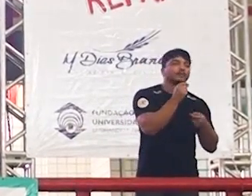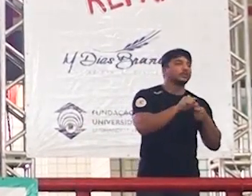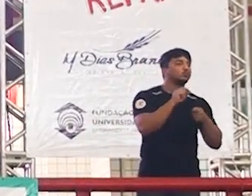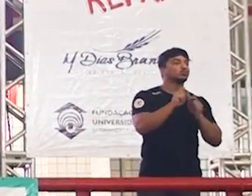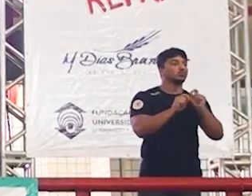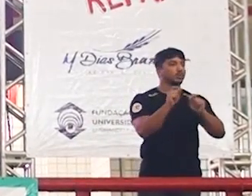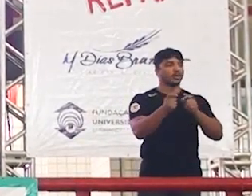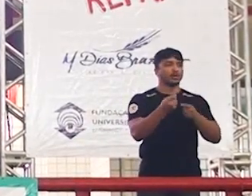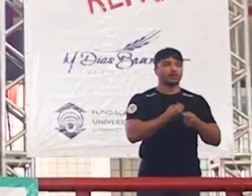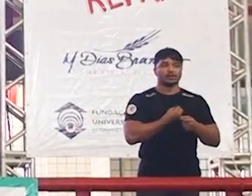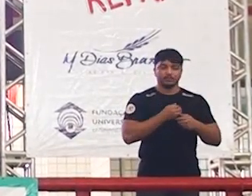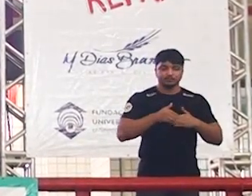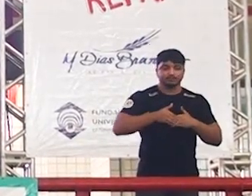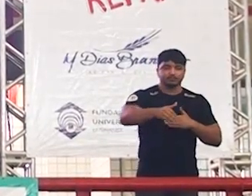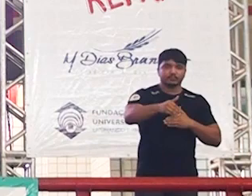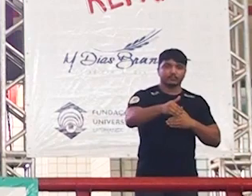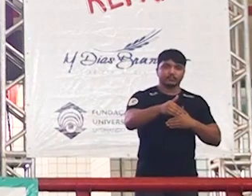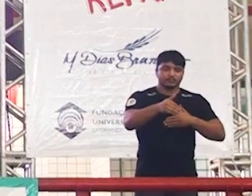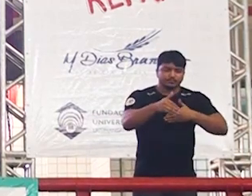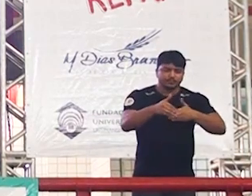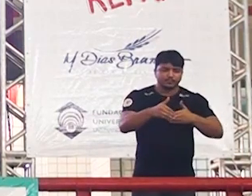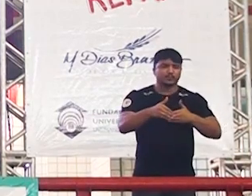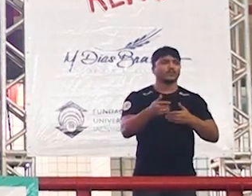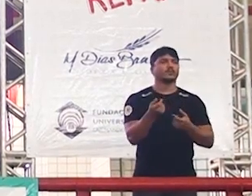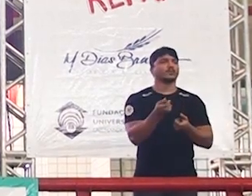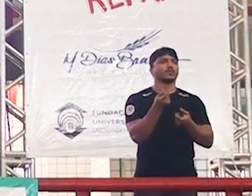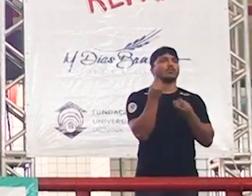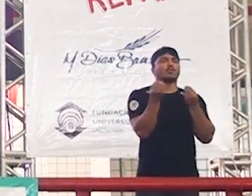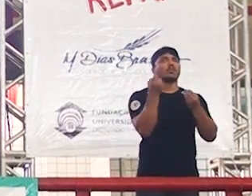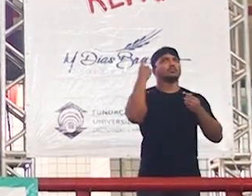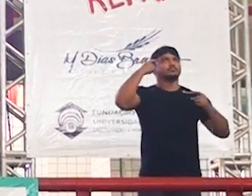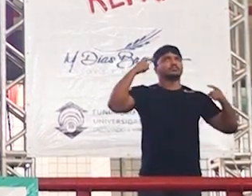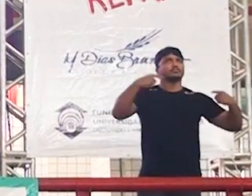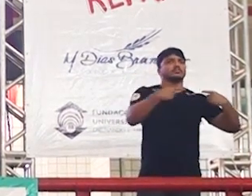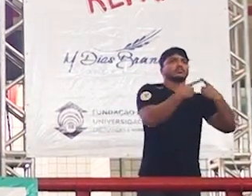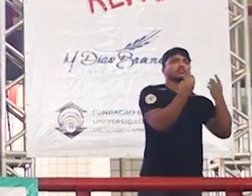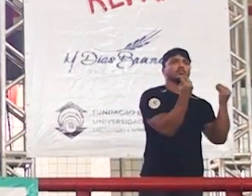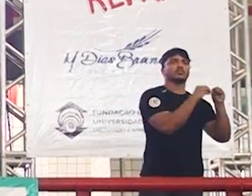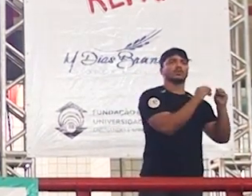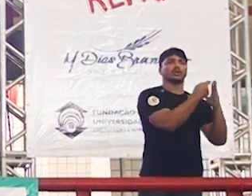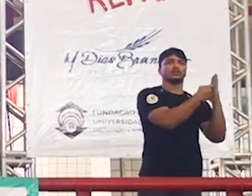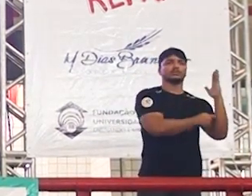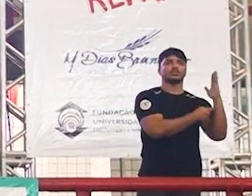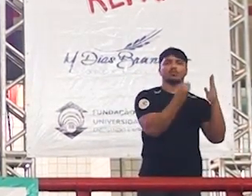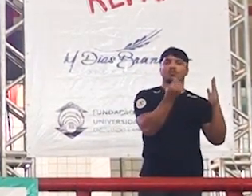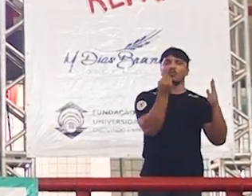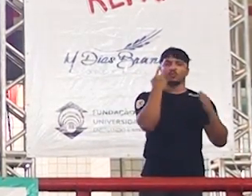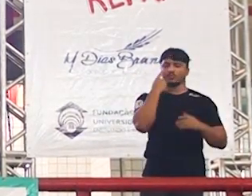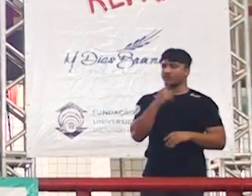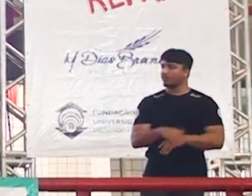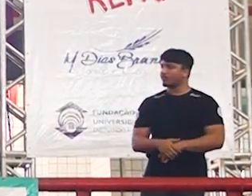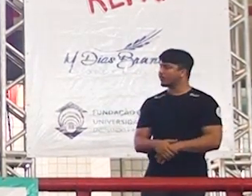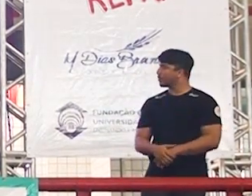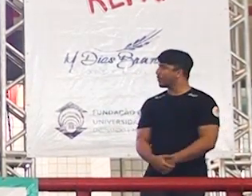da vida que lhes resta. Como é que o aluno ativou isso e colocou na redação? Olha aí.